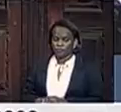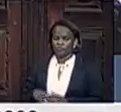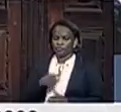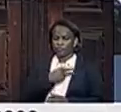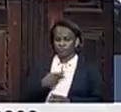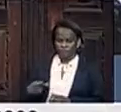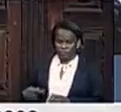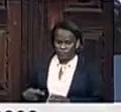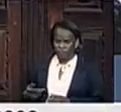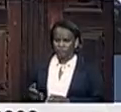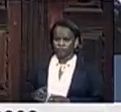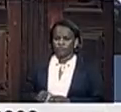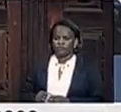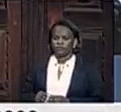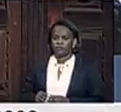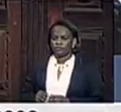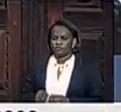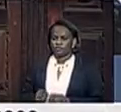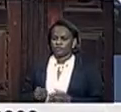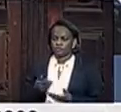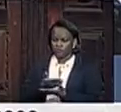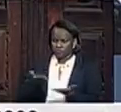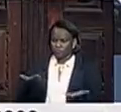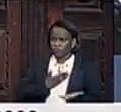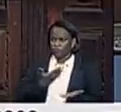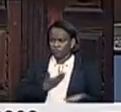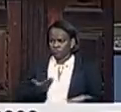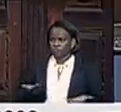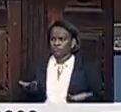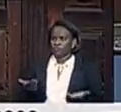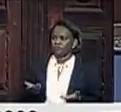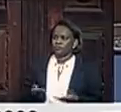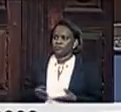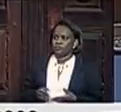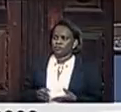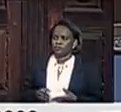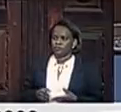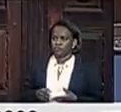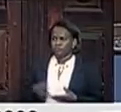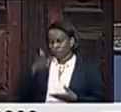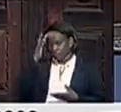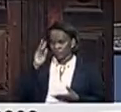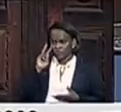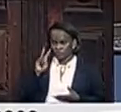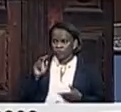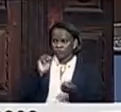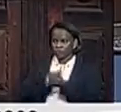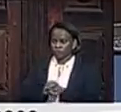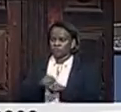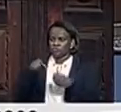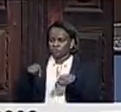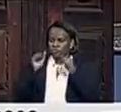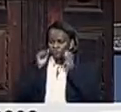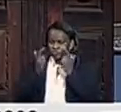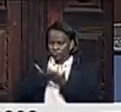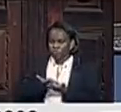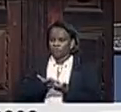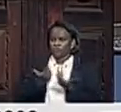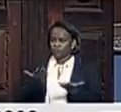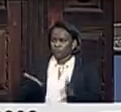Senhor presidente, nobres colegas, deputados, os que nos acompanham nesta casa, quero saudar aqui